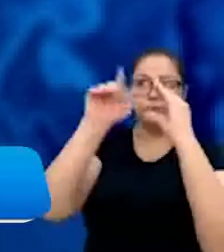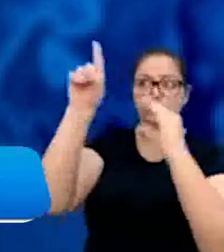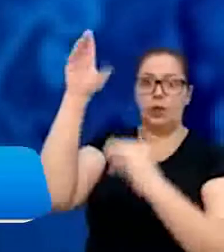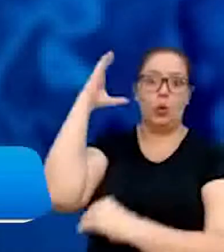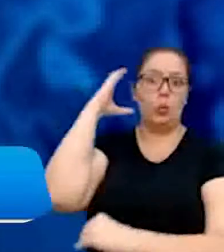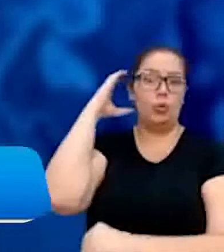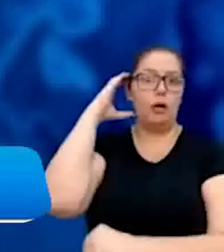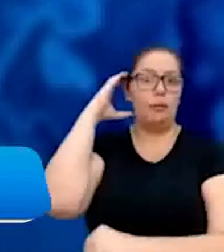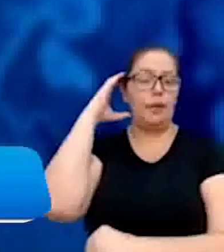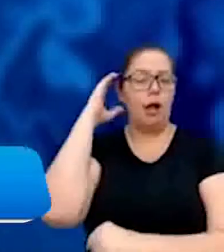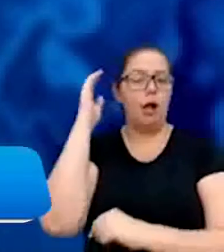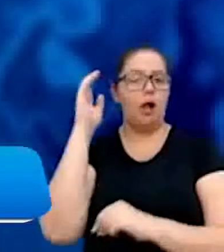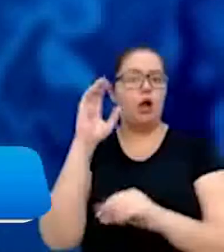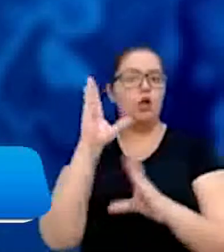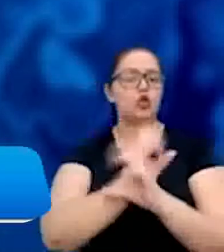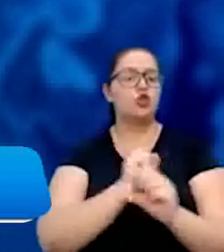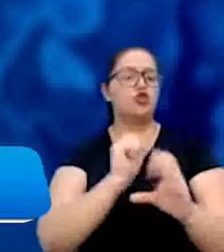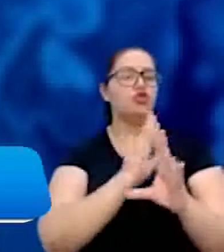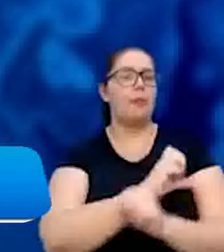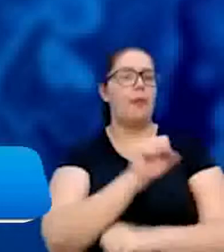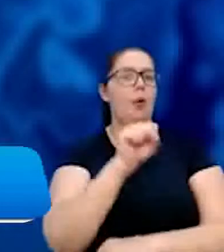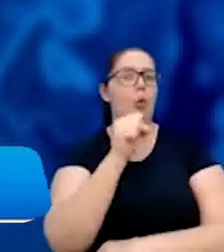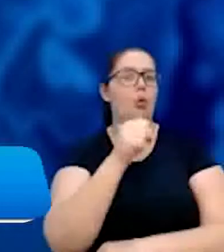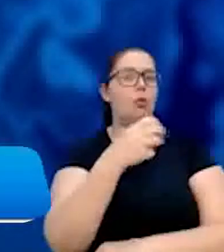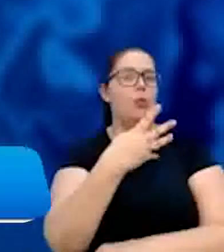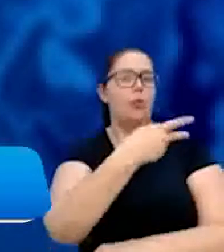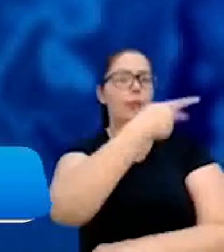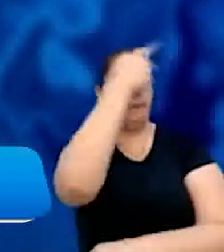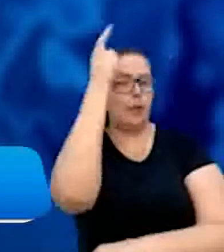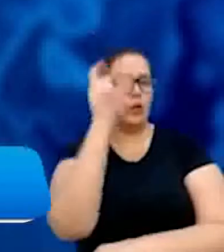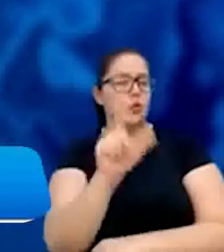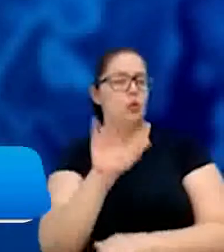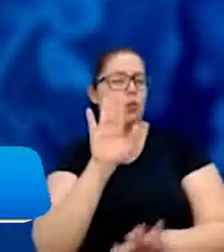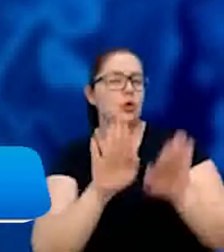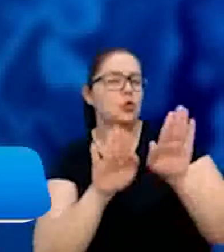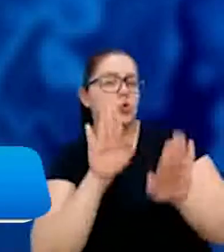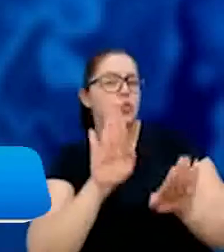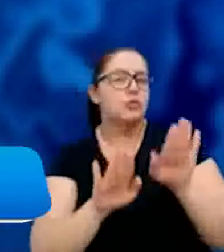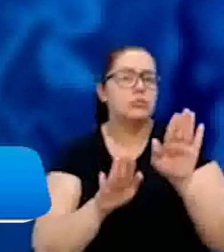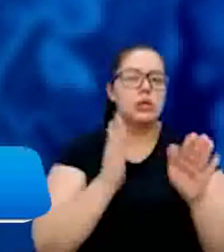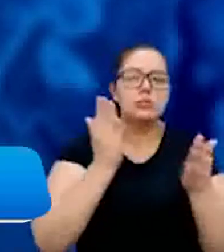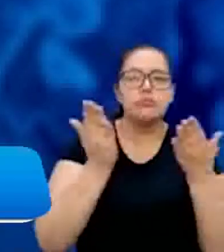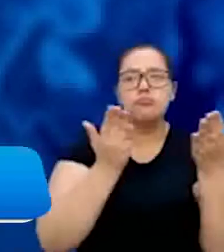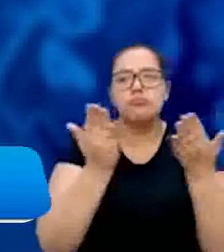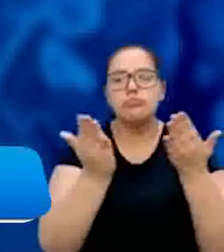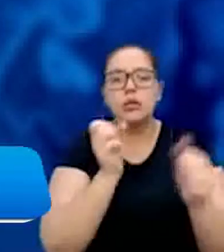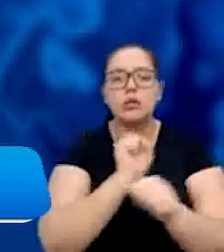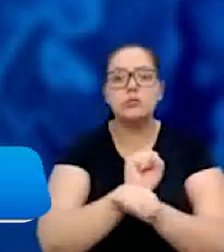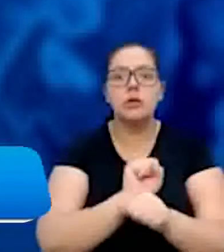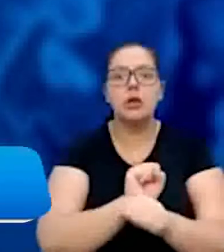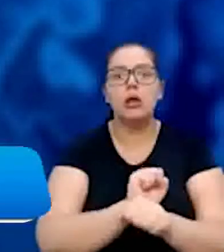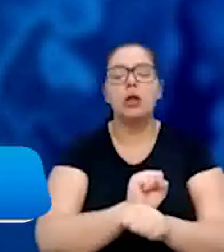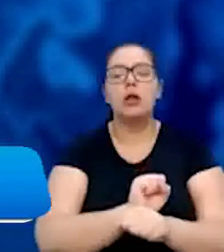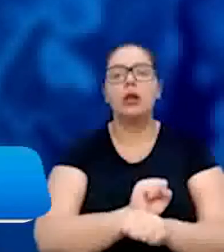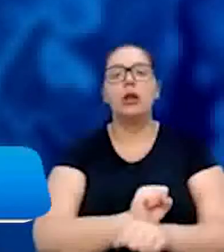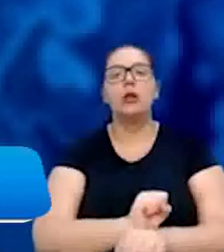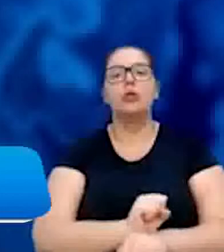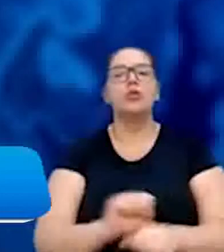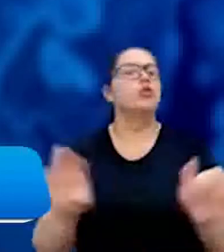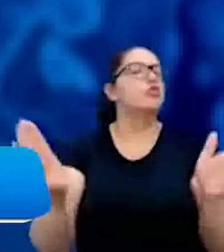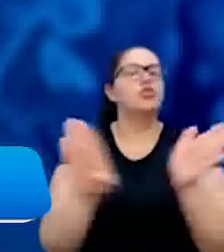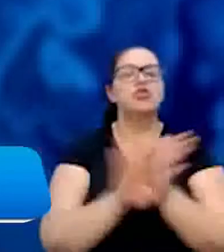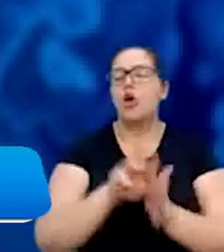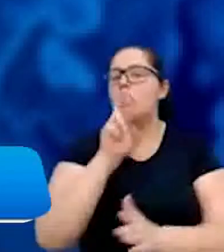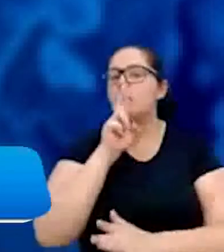casos suspeitos de Covid-19, não recebemos mais resultado nem ontem, domingo, nem sábado,